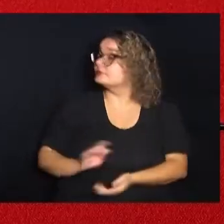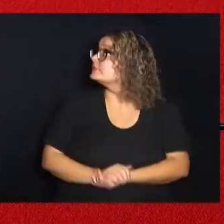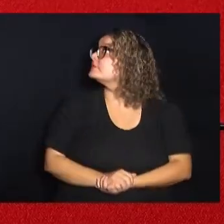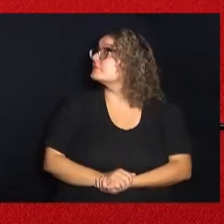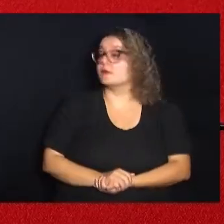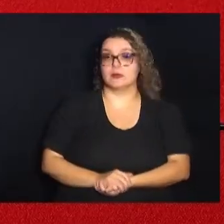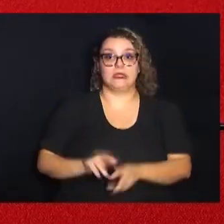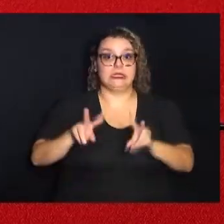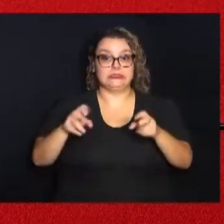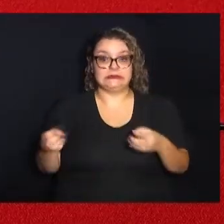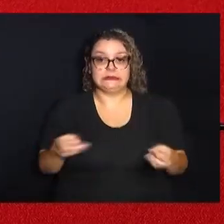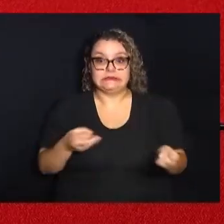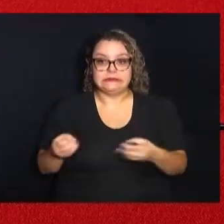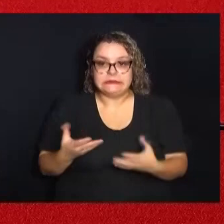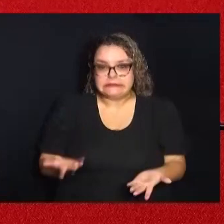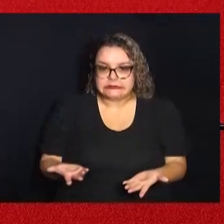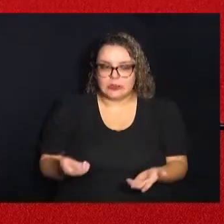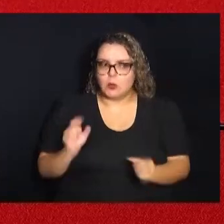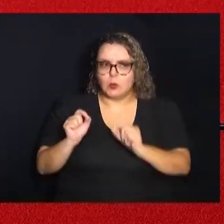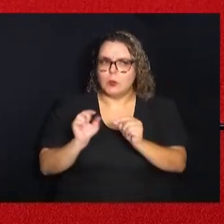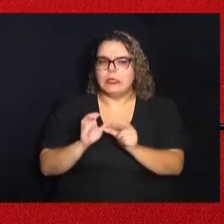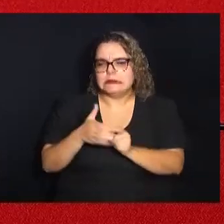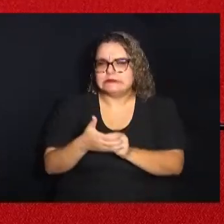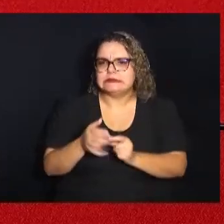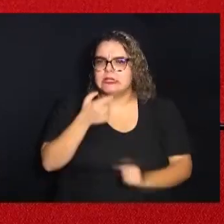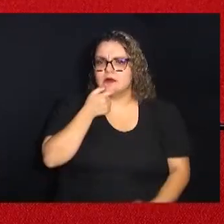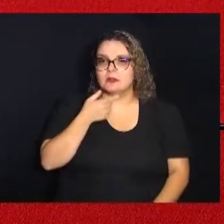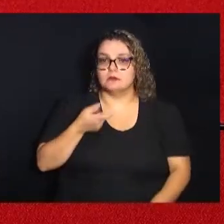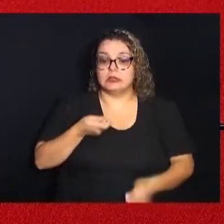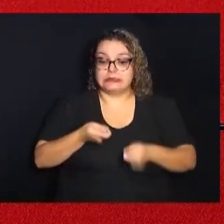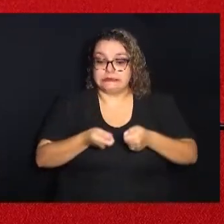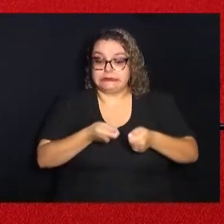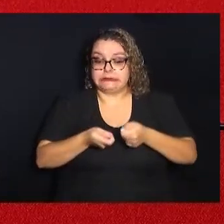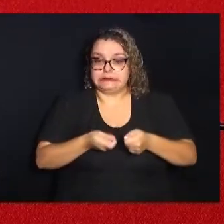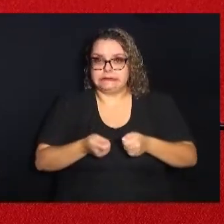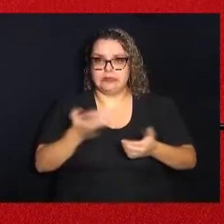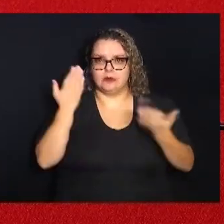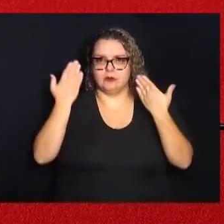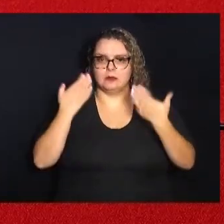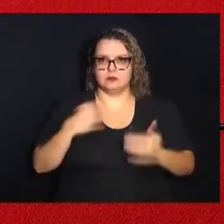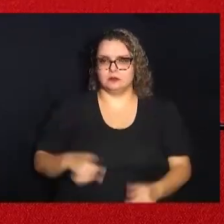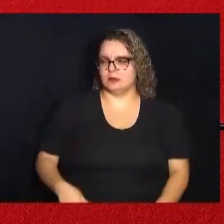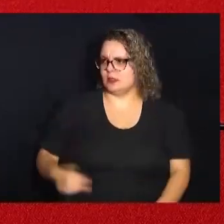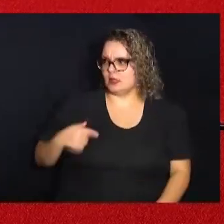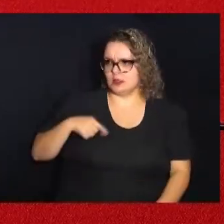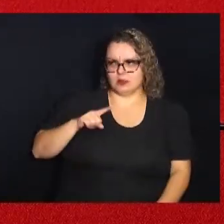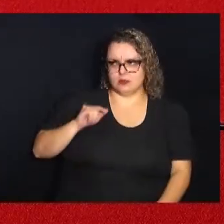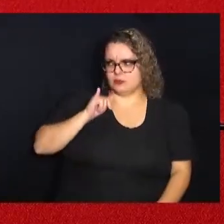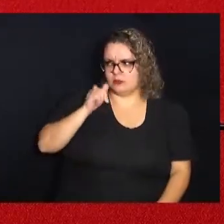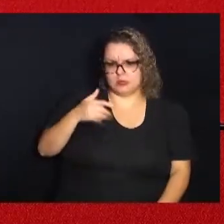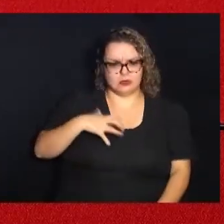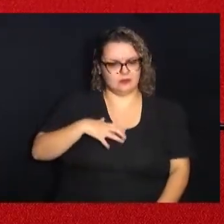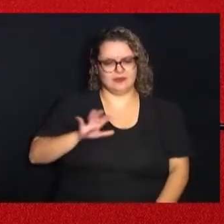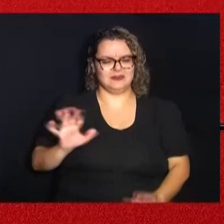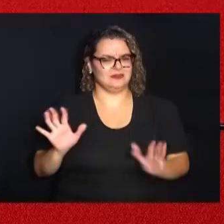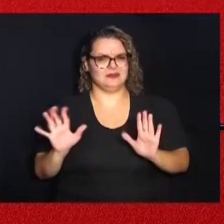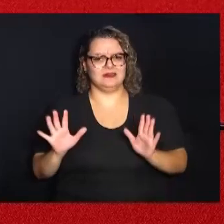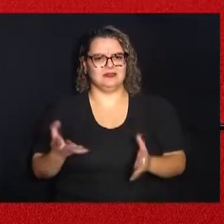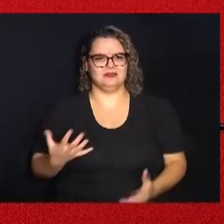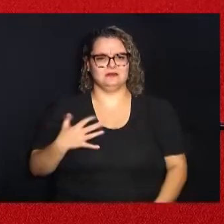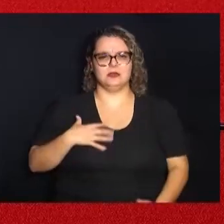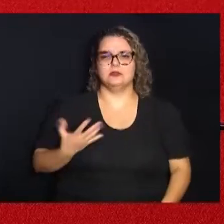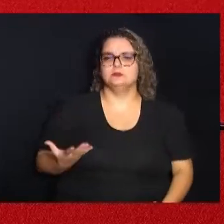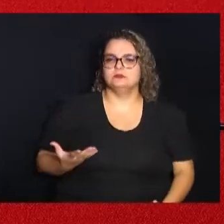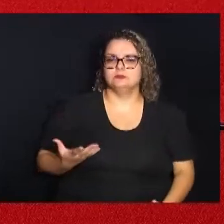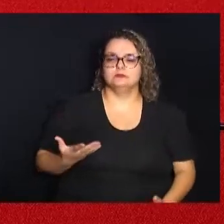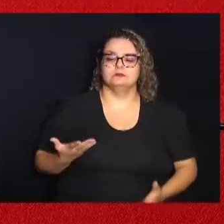muito contemporâneo, né? O que é gaslighting? É basicamente uma manipulação psicológica. A pessoa que, mas eu não falei isso, não foi desse